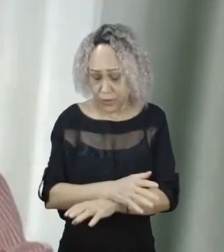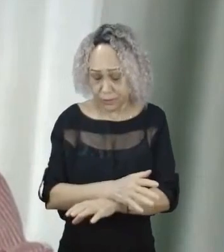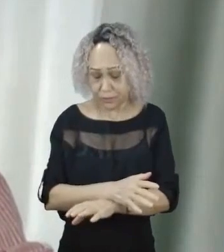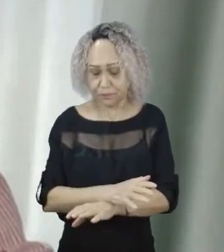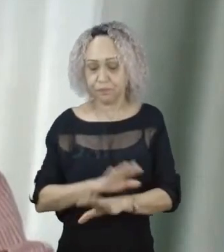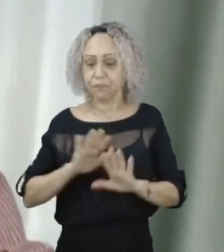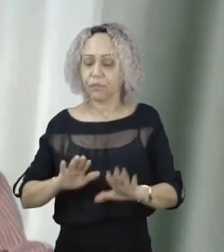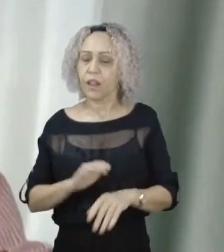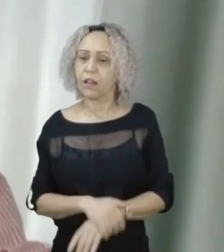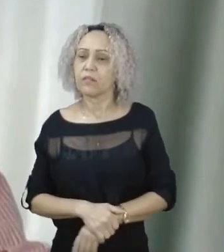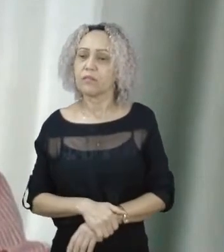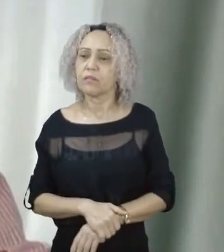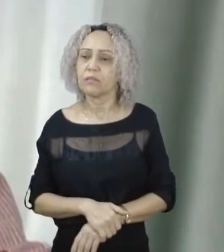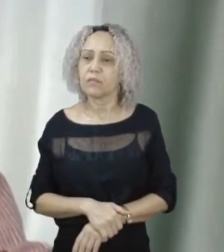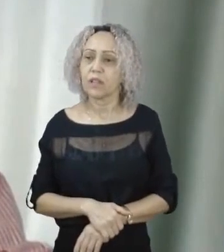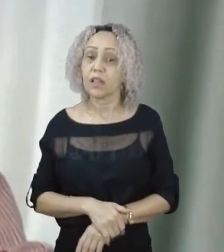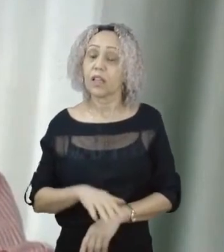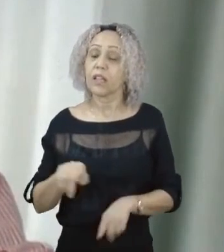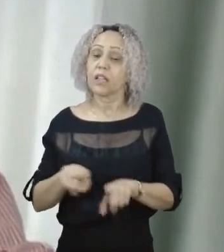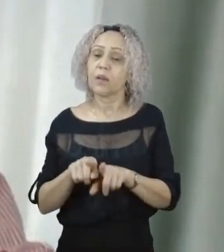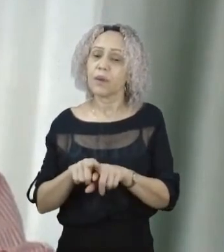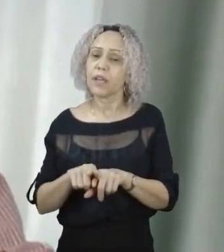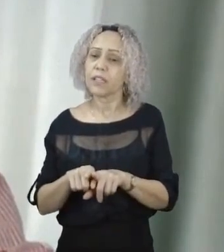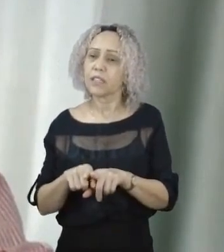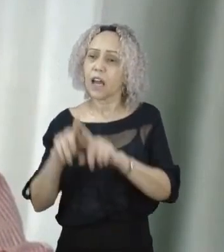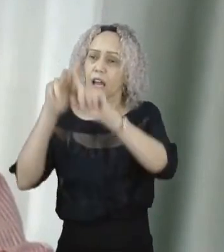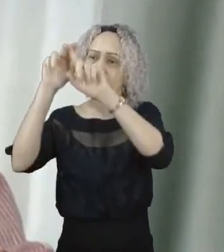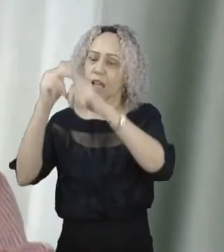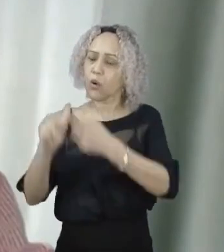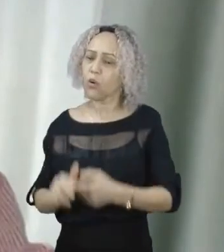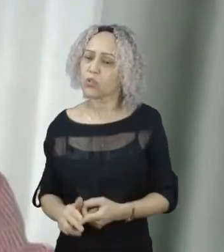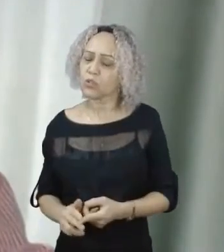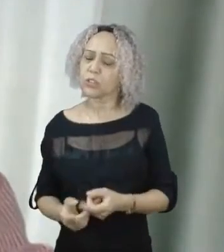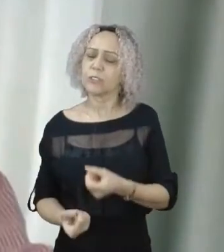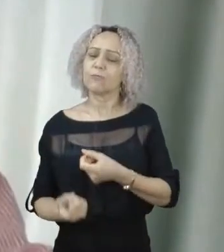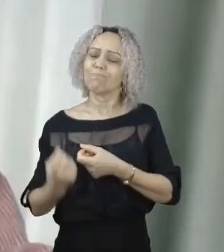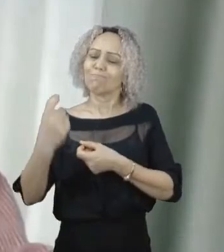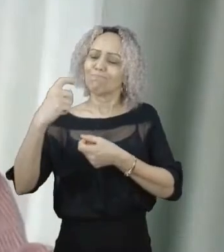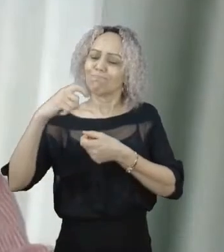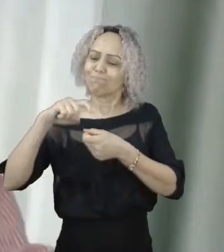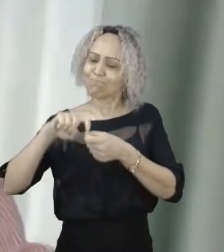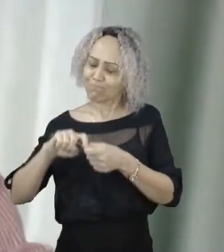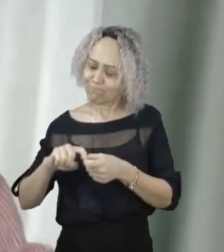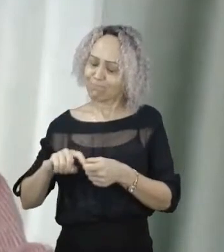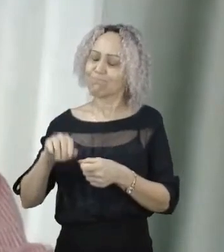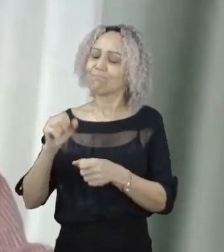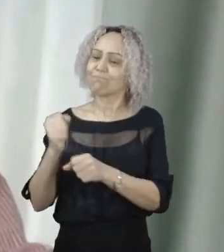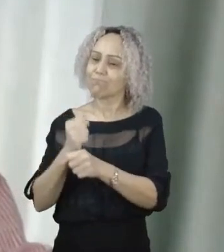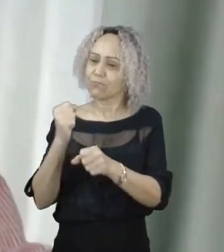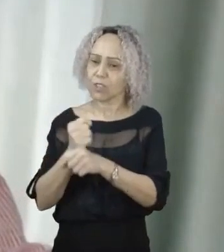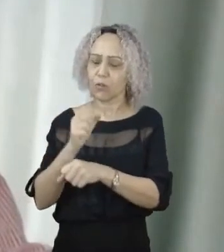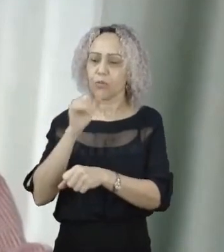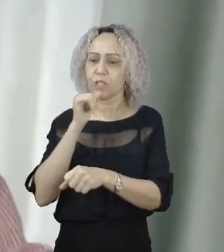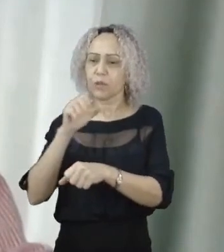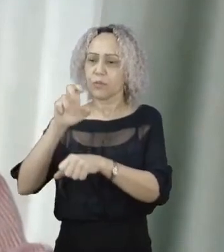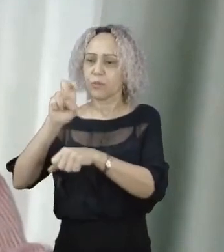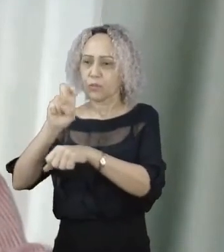mão também, além da reconstrução, sem abrir mão de novas creches, sobretudo, que